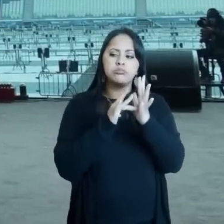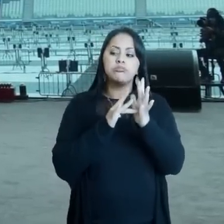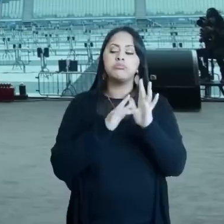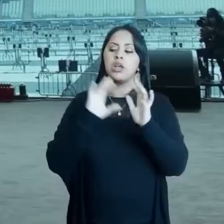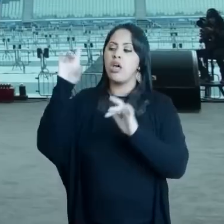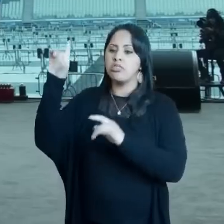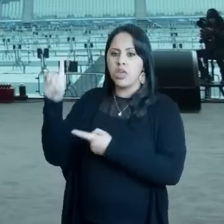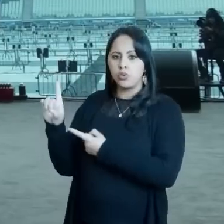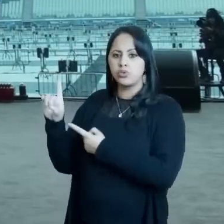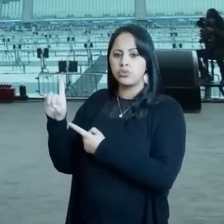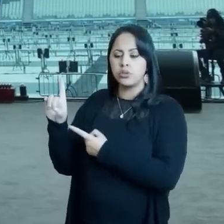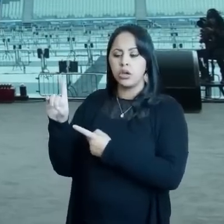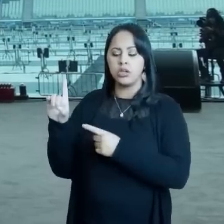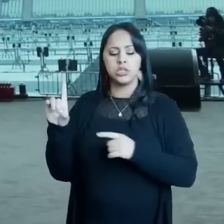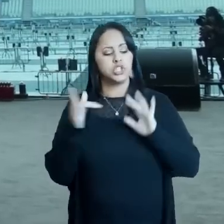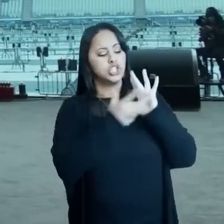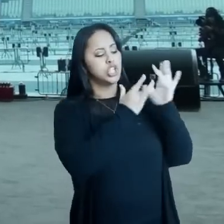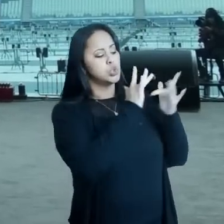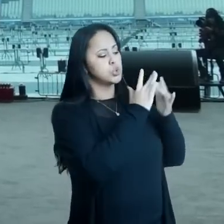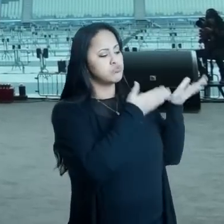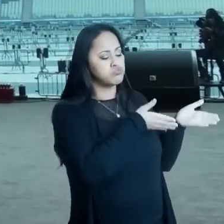explica um pouco de cada um.